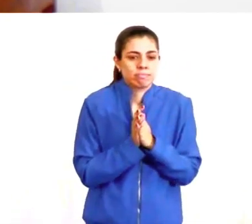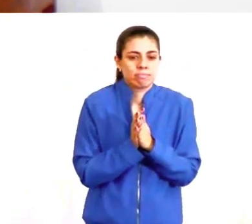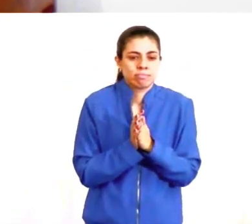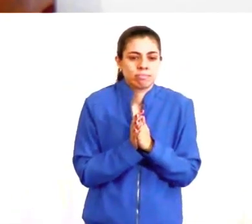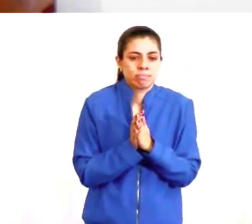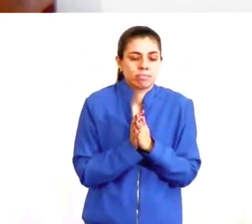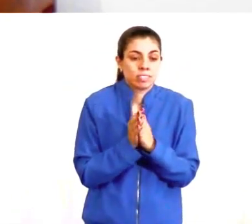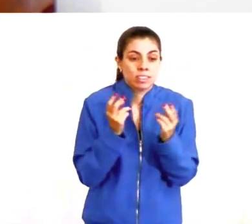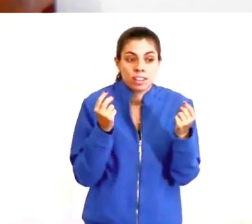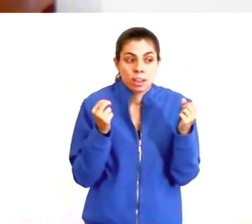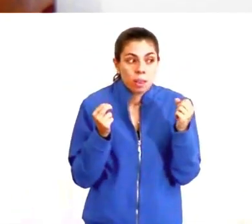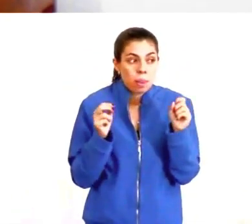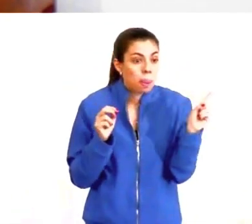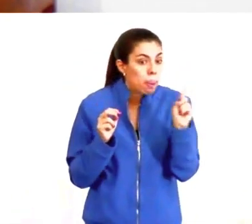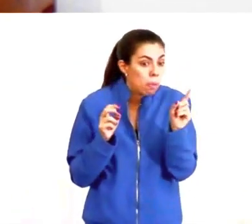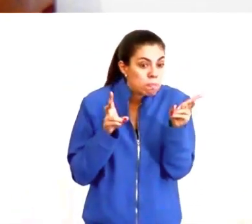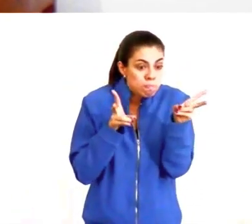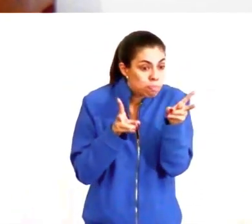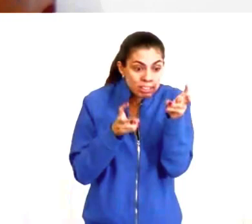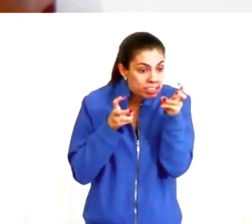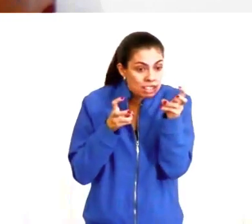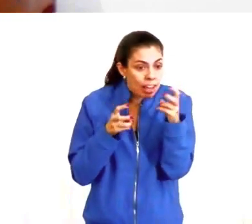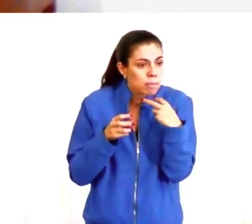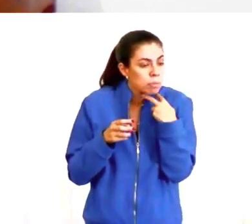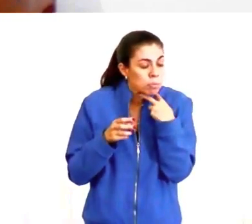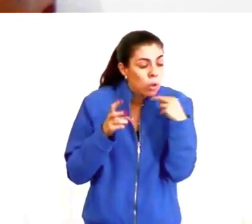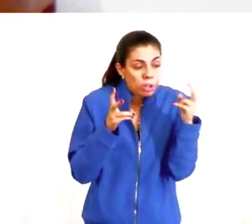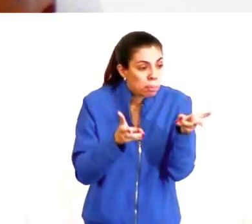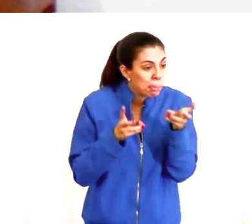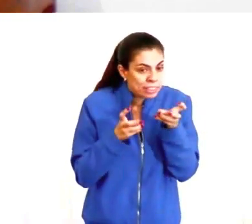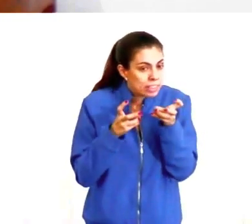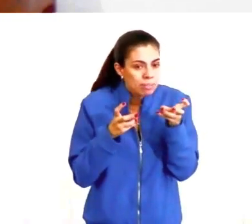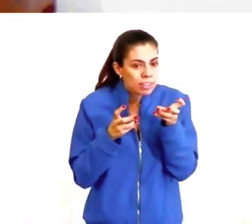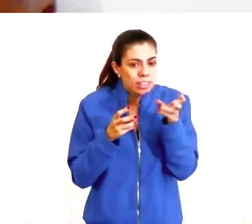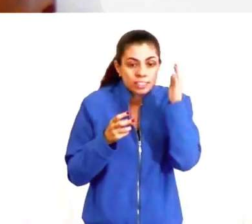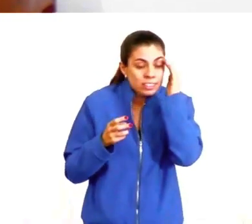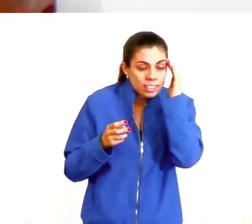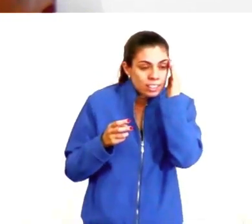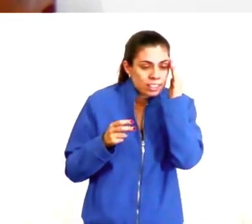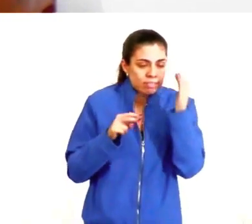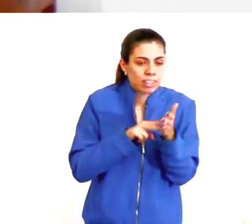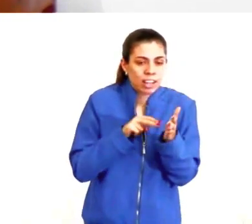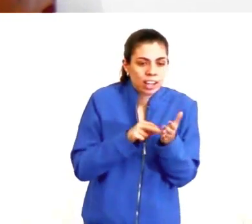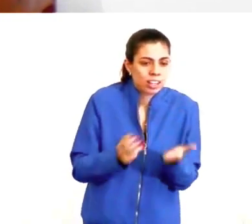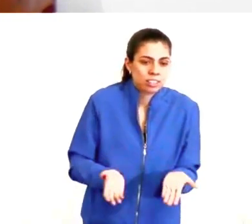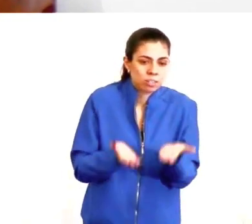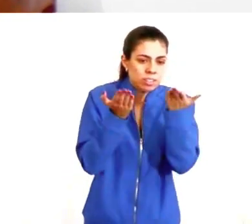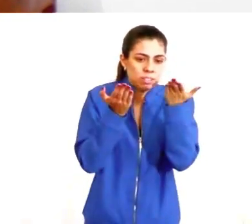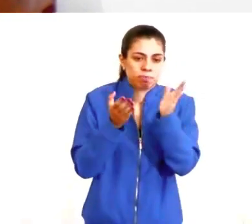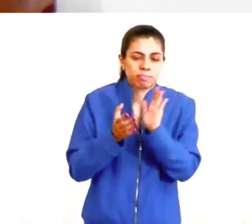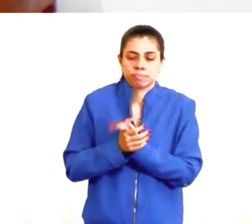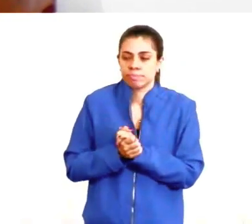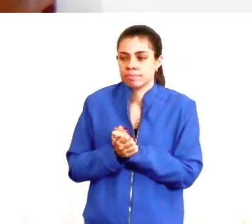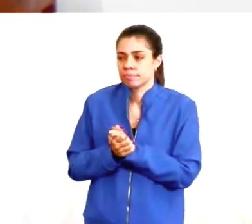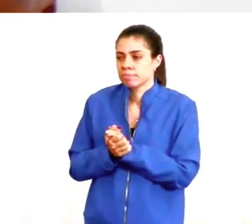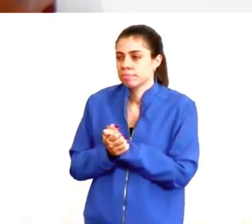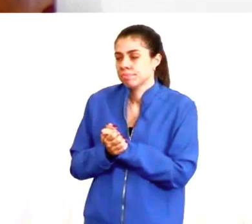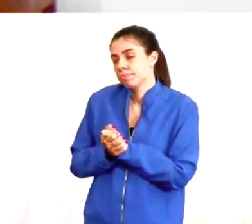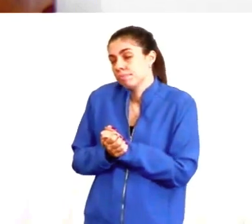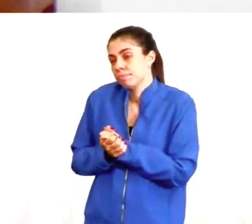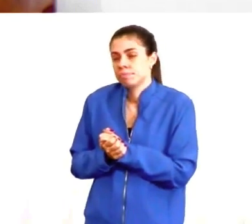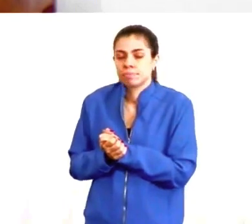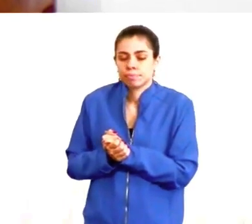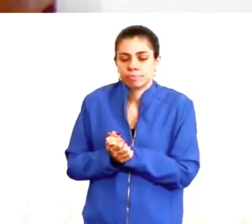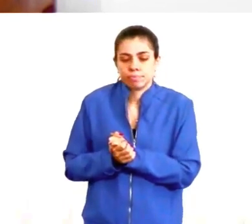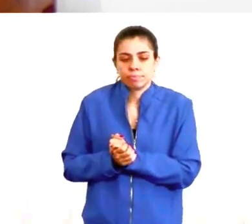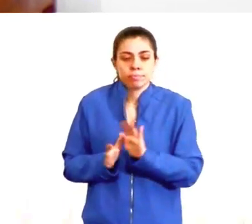ainda existem os que tentam explicar e justificar uma possibilidade de não ressurreição.